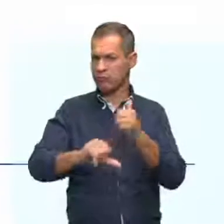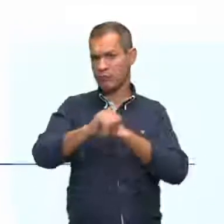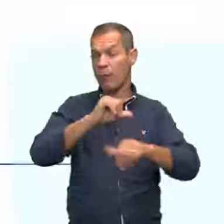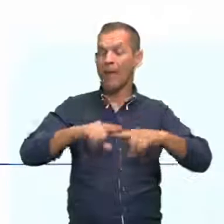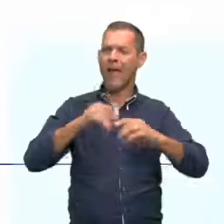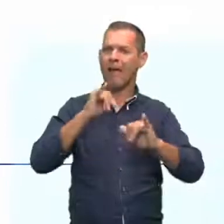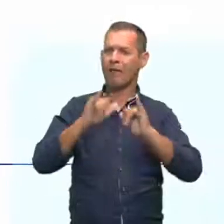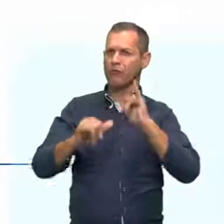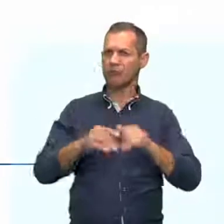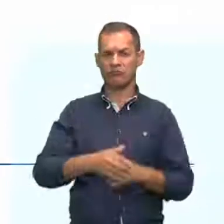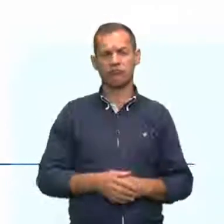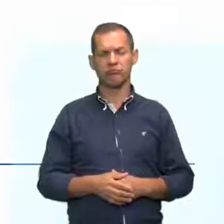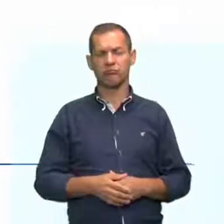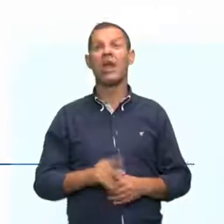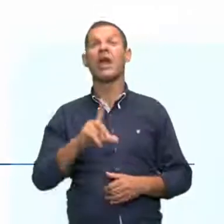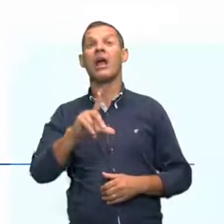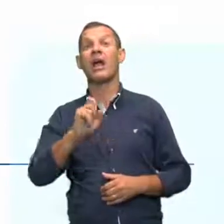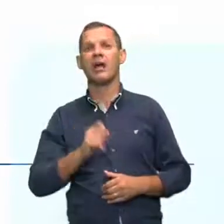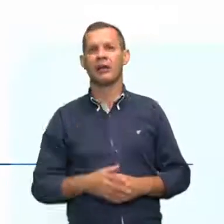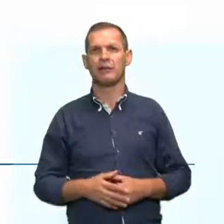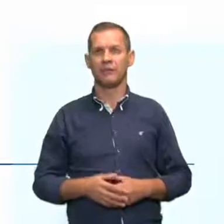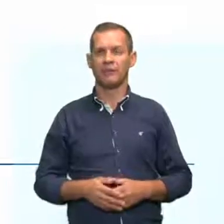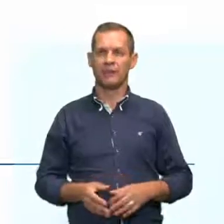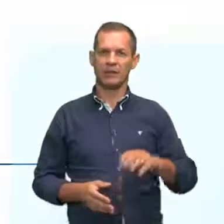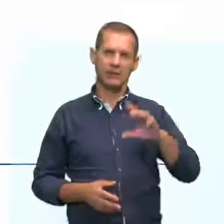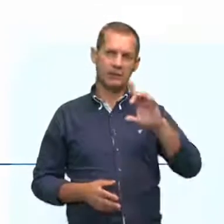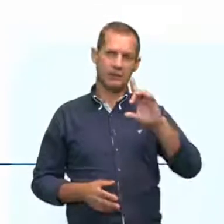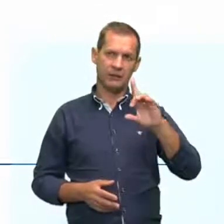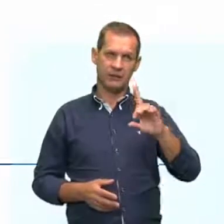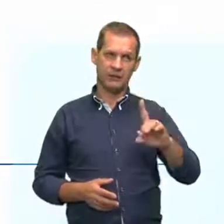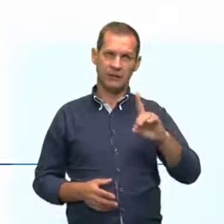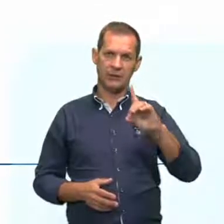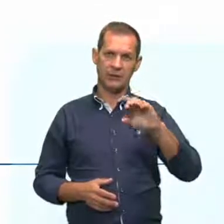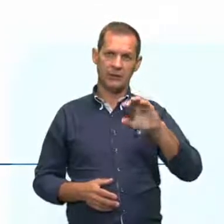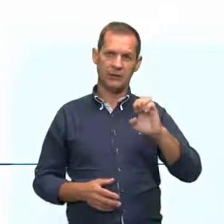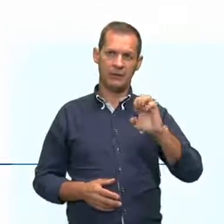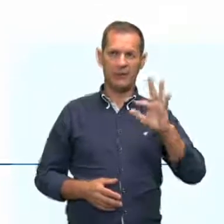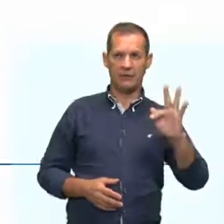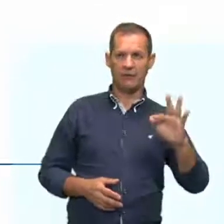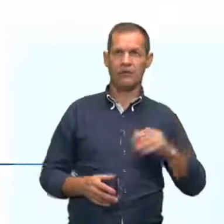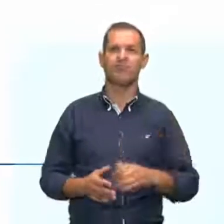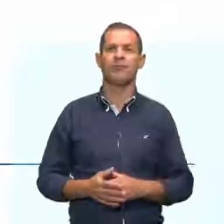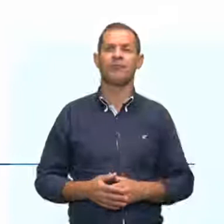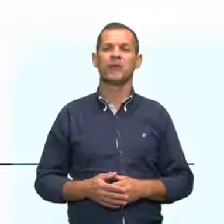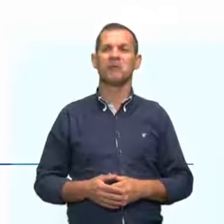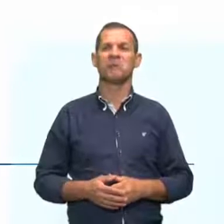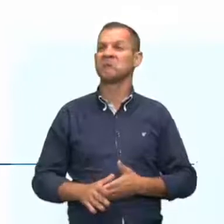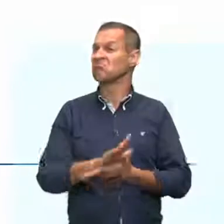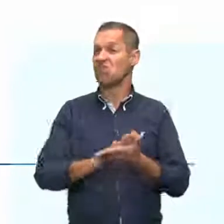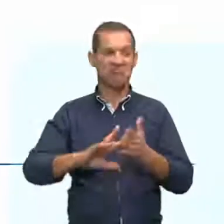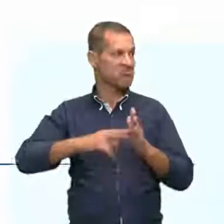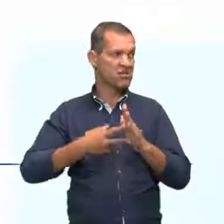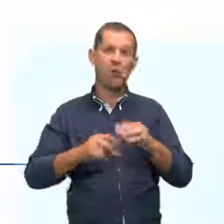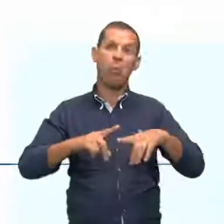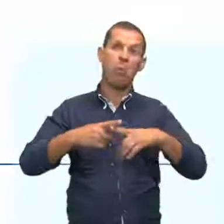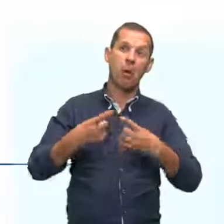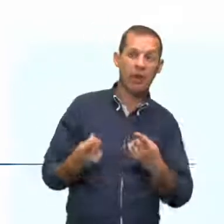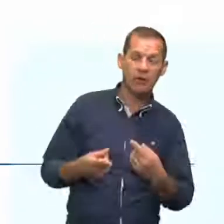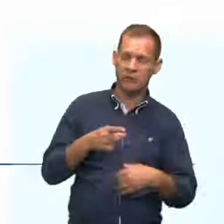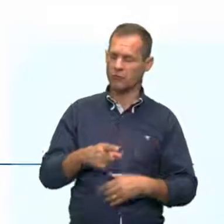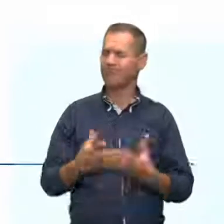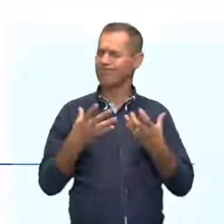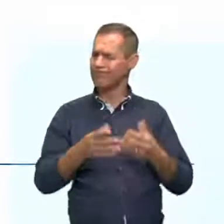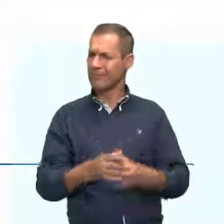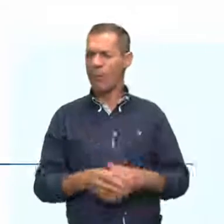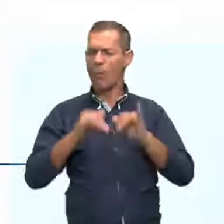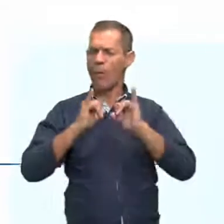que a mensagem dele fosse D, E, F. Não tem nenhum significado, mas você